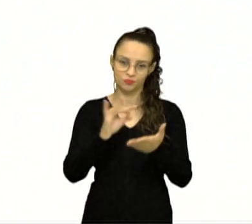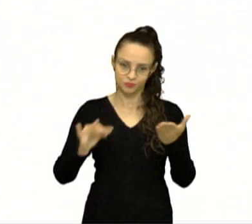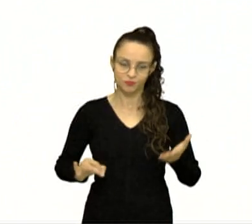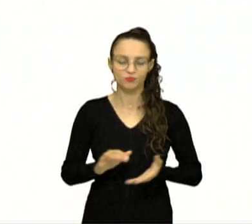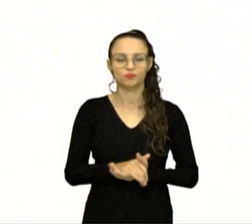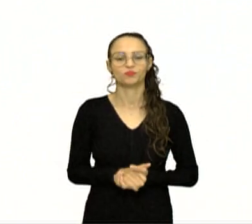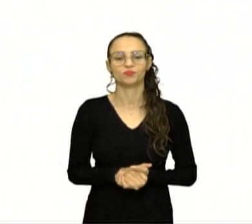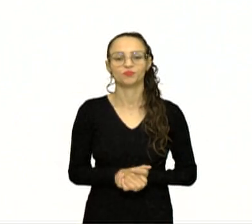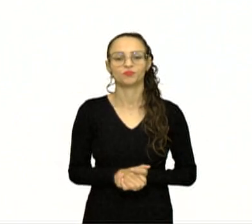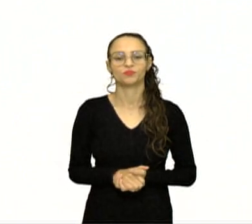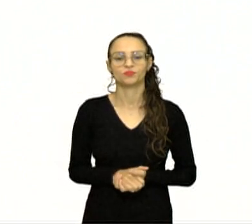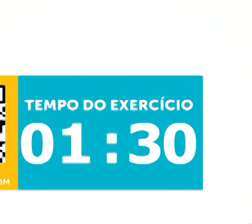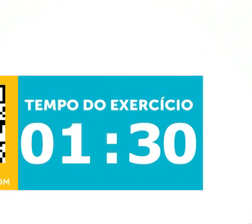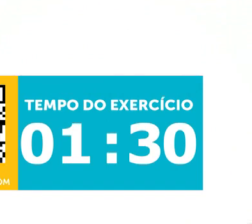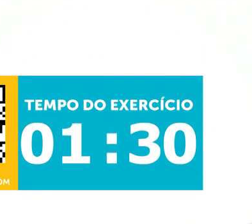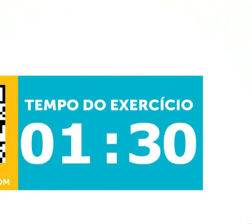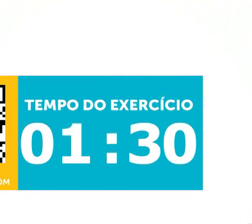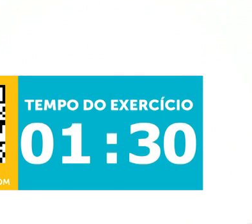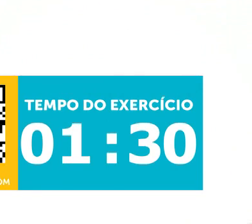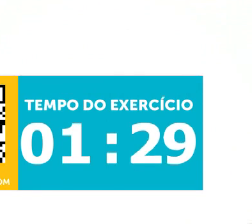junto.